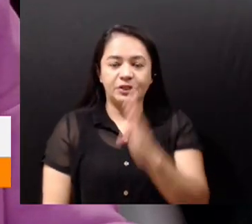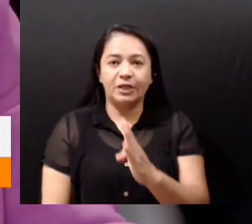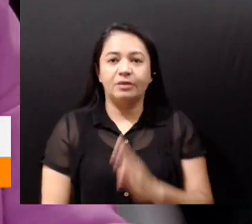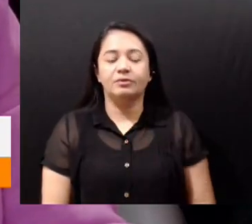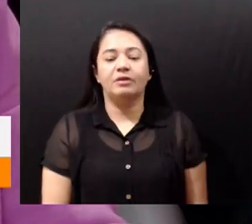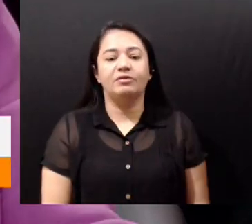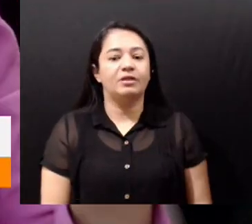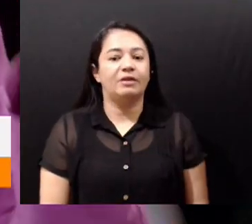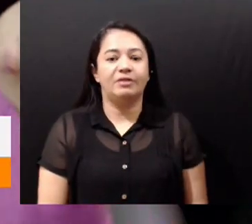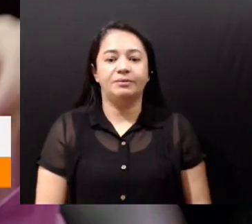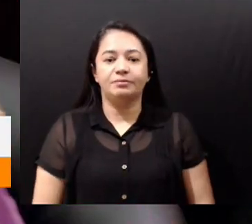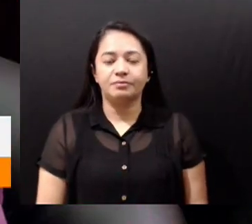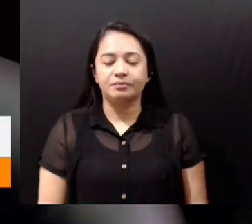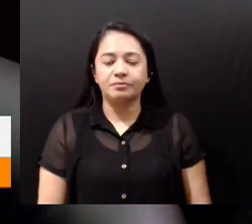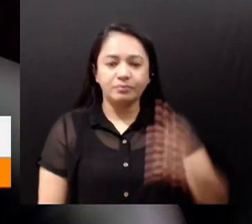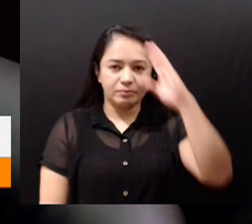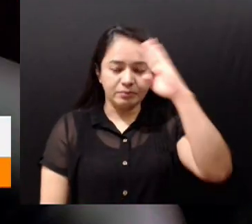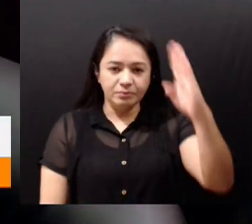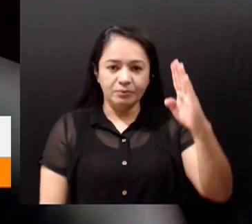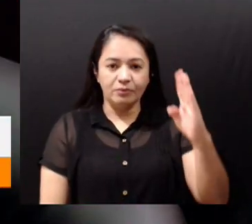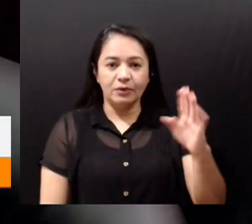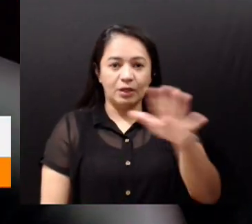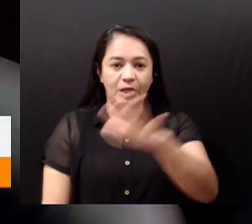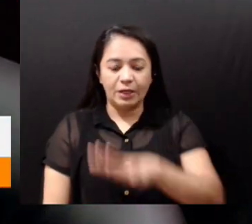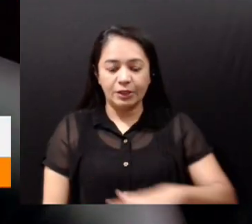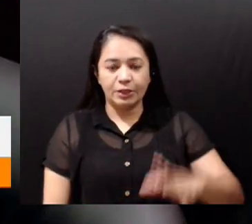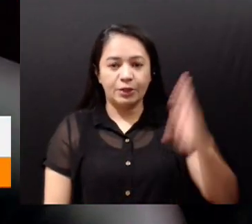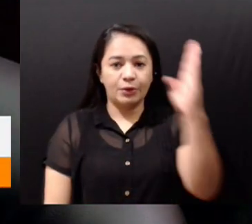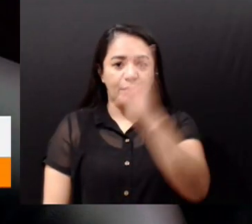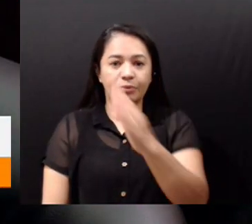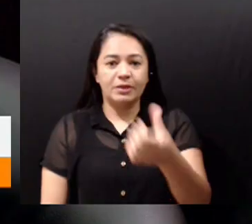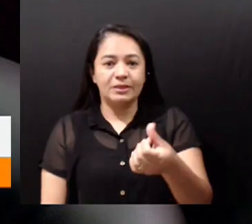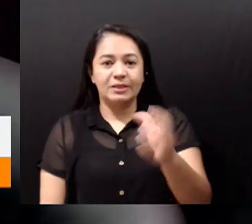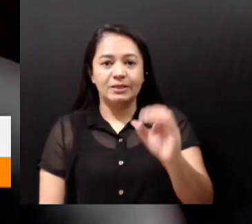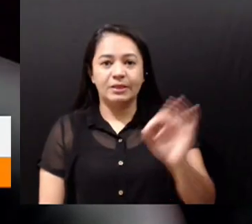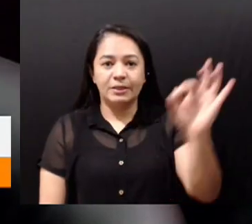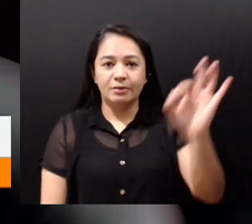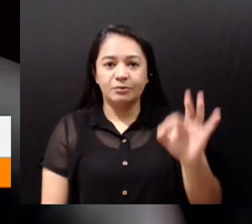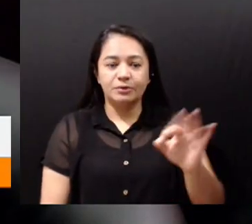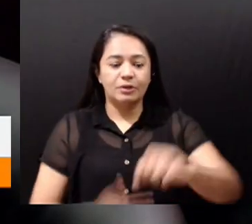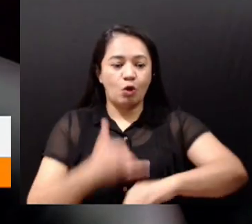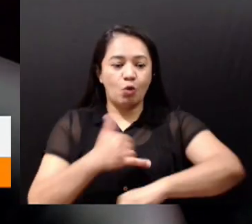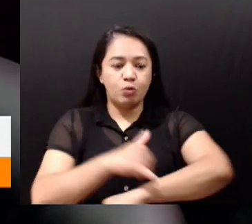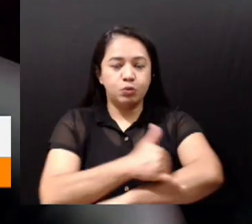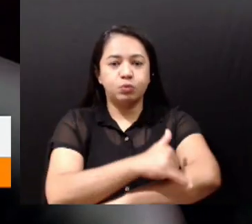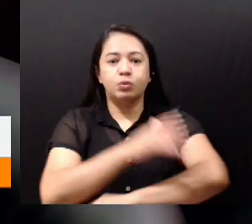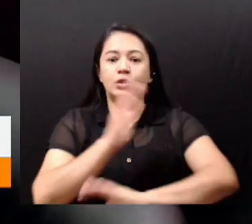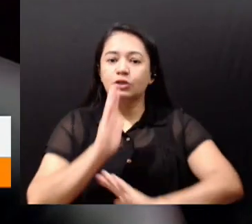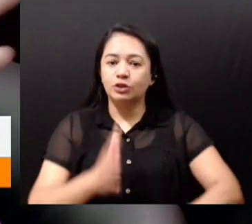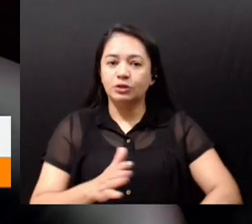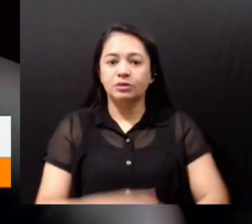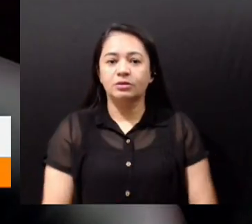de 60% da nossa população está em sobrepeso, né? E